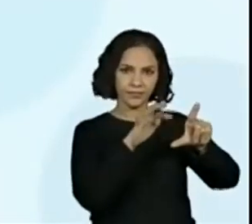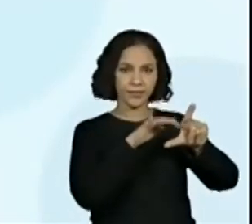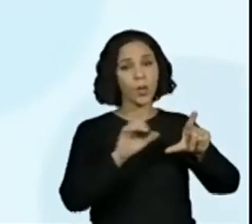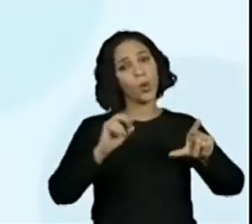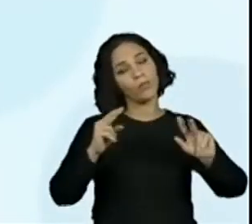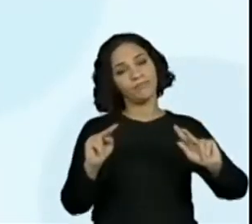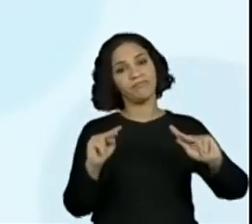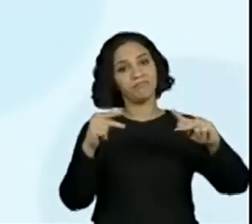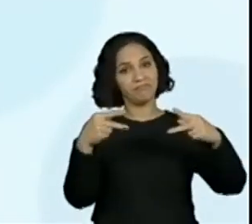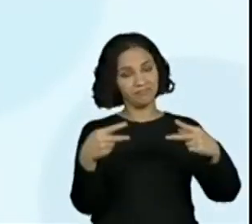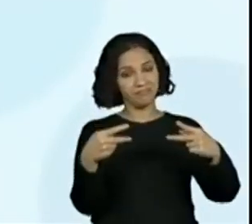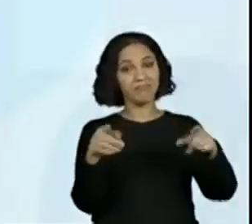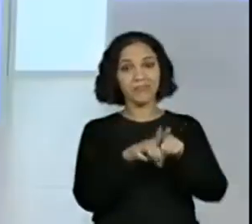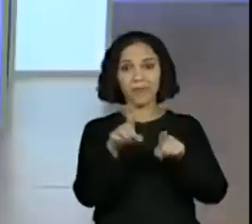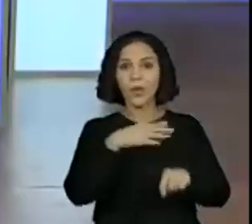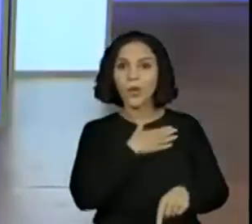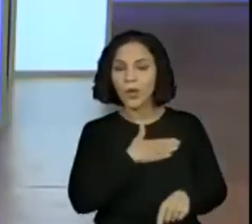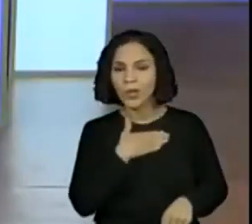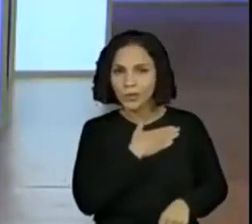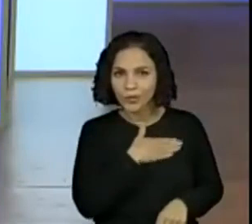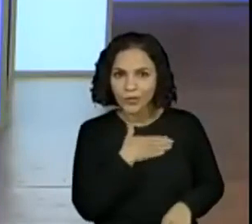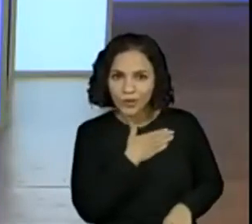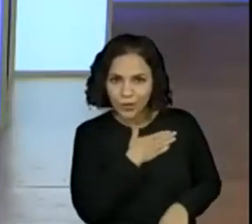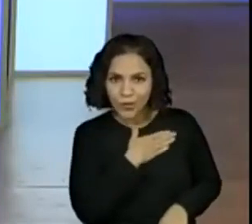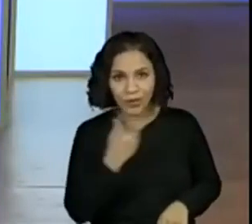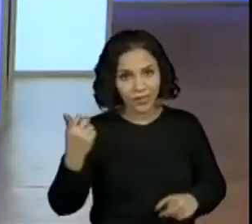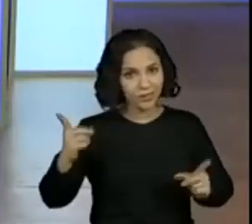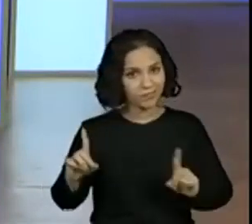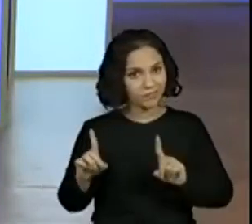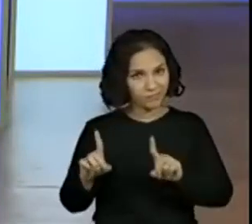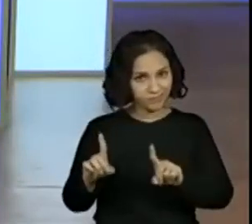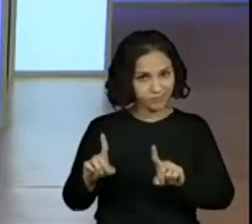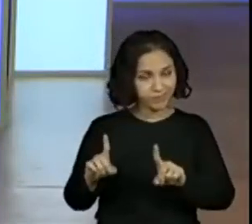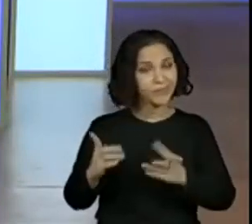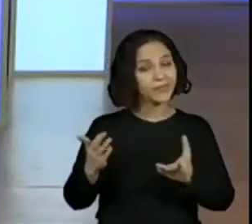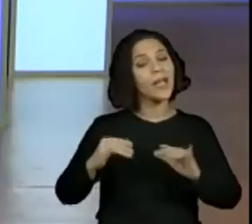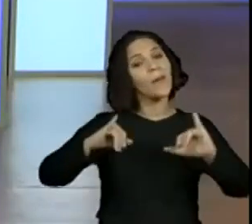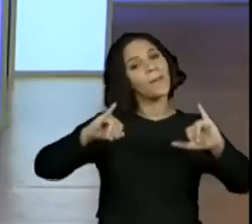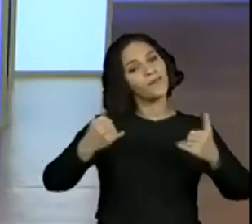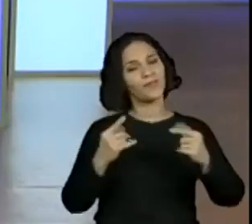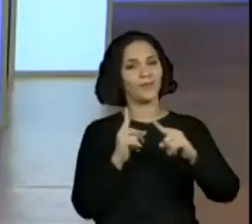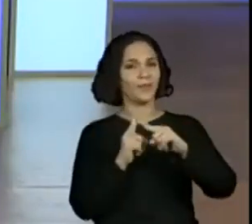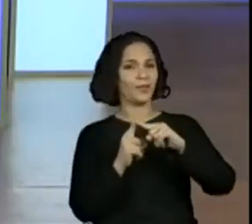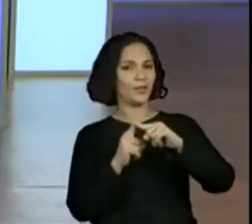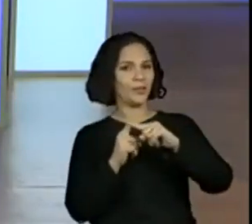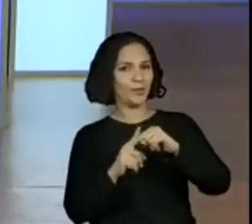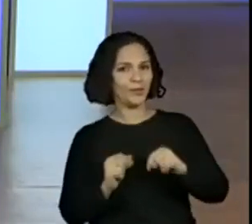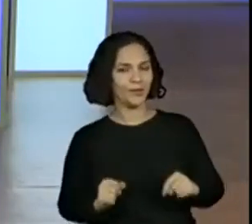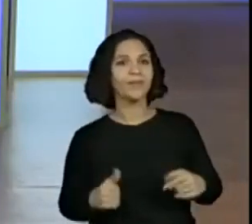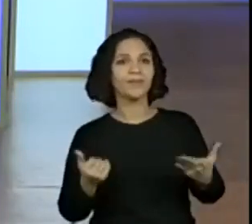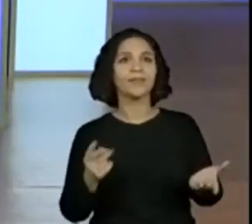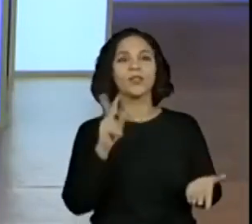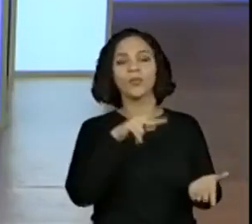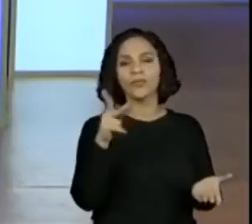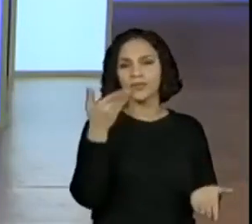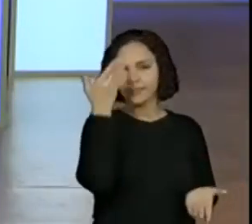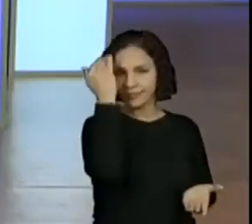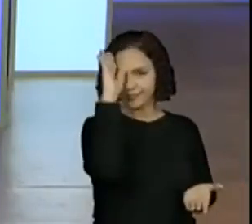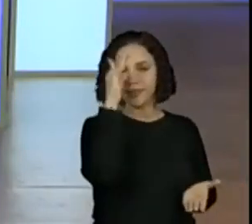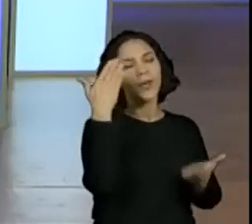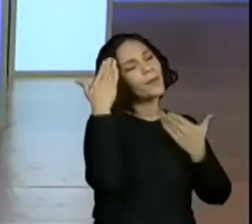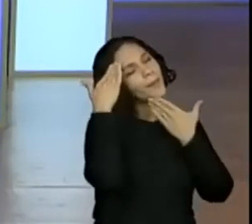ou pelo link da Tele e quem gostou que o professor Jonas apareceu aqui avalia positivamente o Senhor Jonas